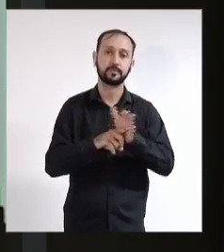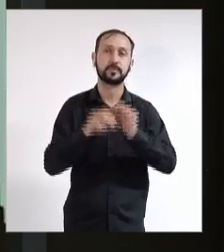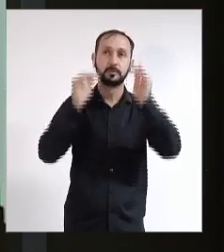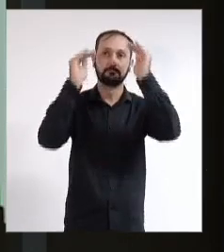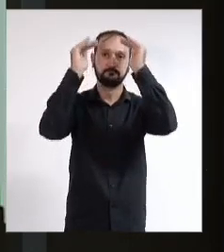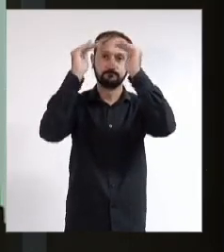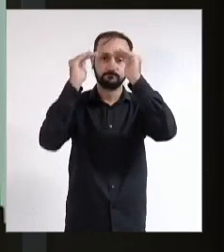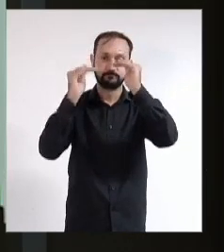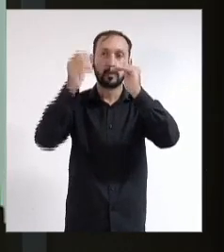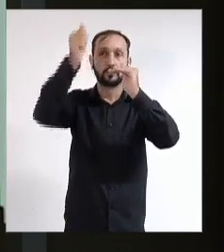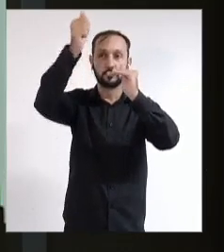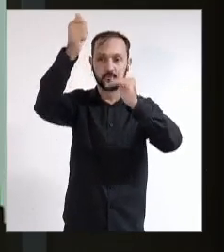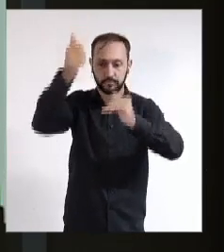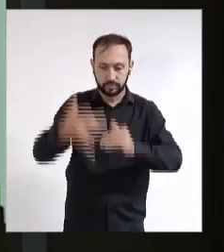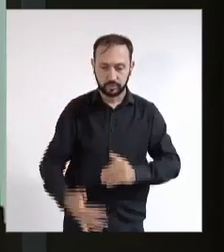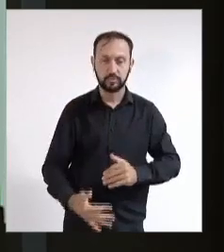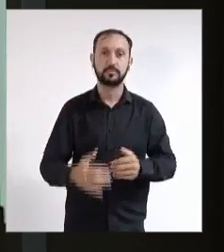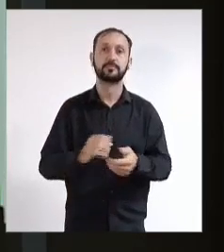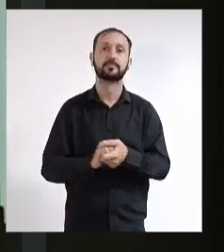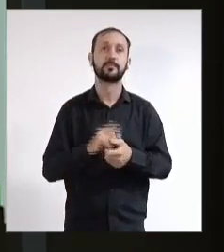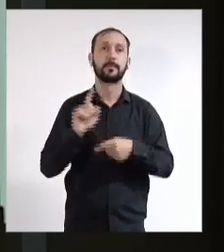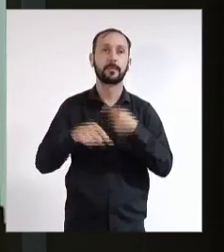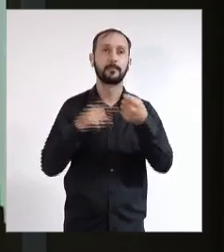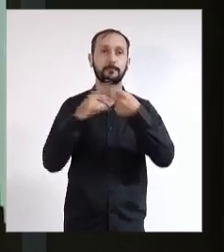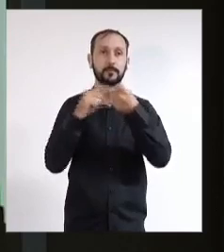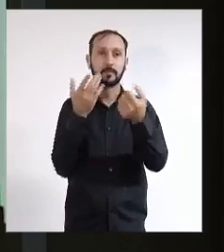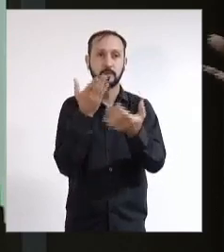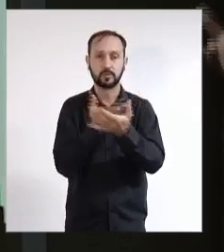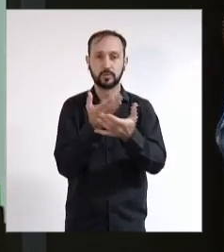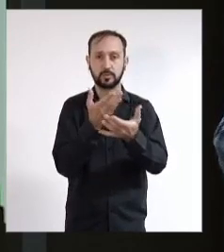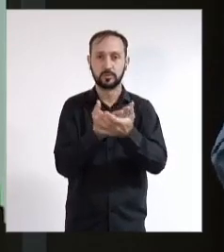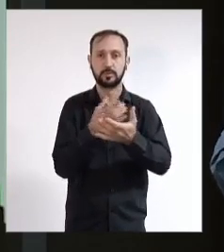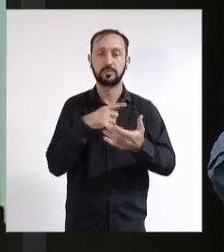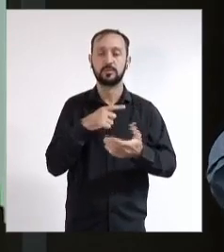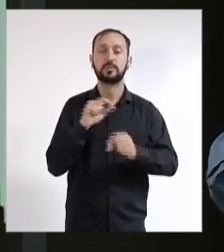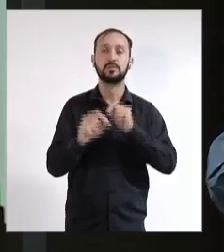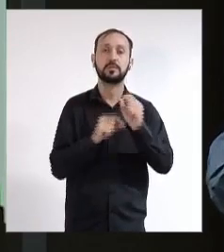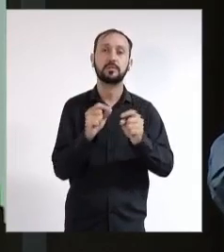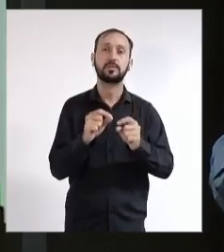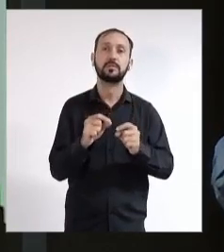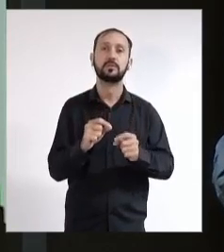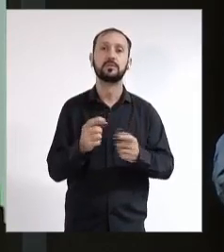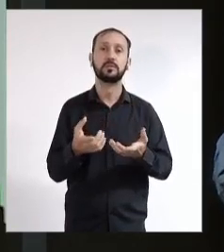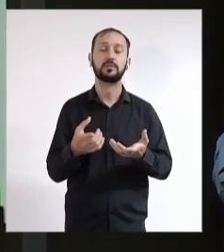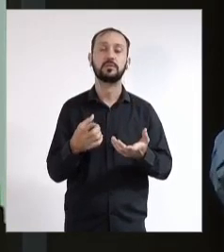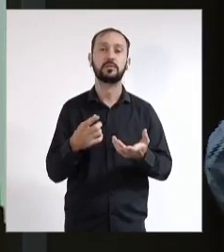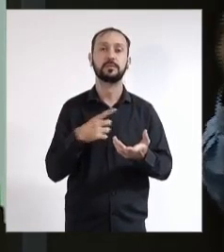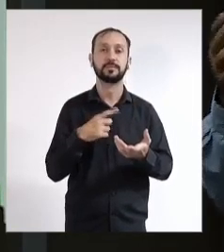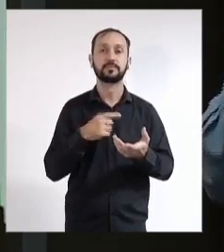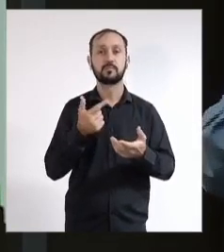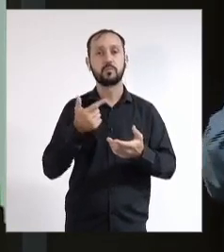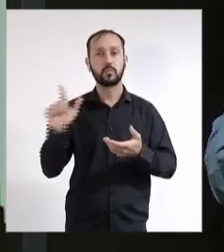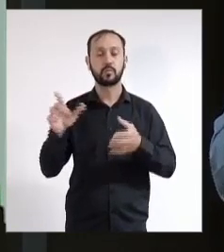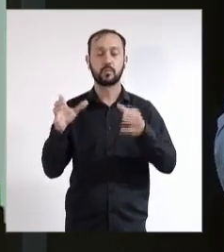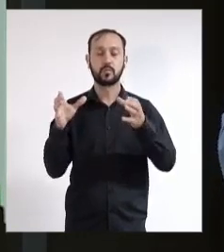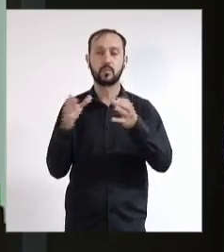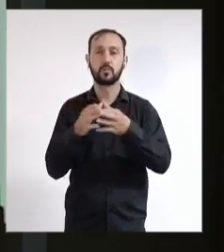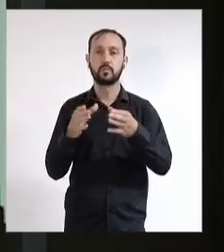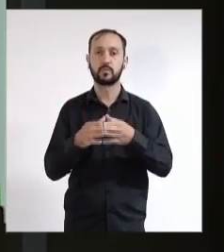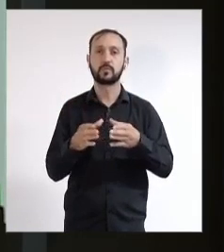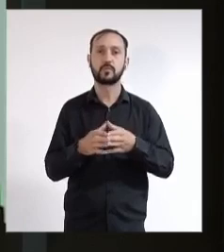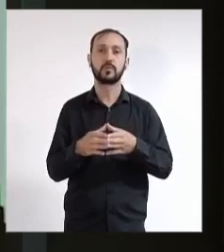essa essa prioridade tem um parágrafo único depois a gente pode estudar para as unidades que são de outras categorias ou